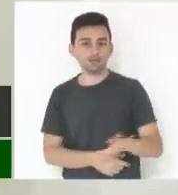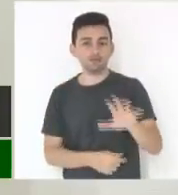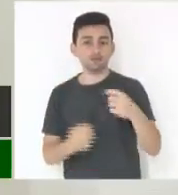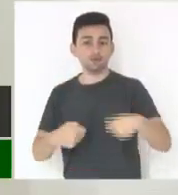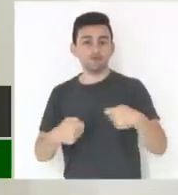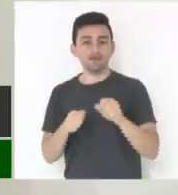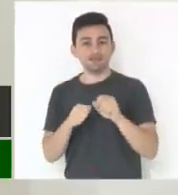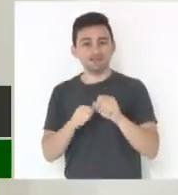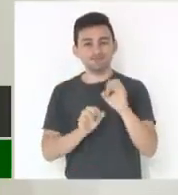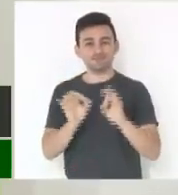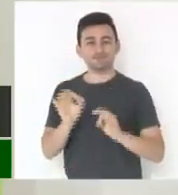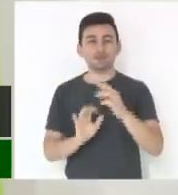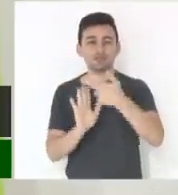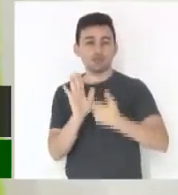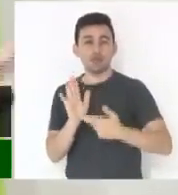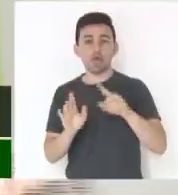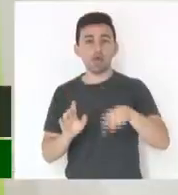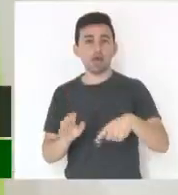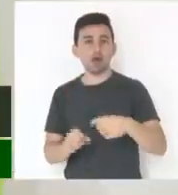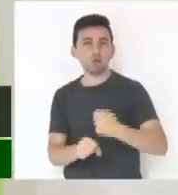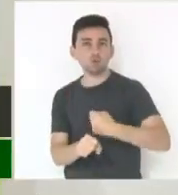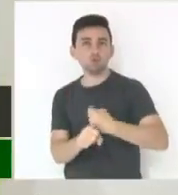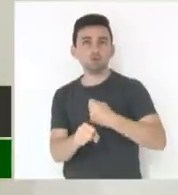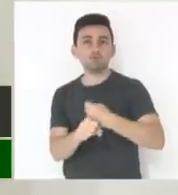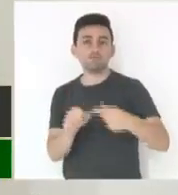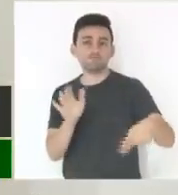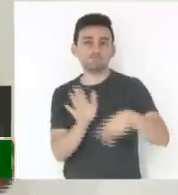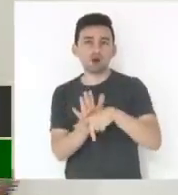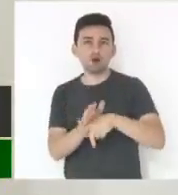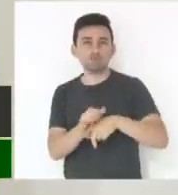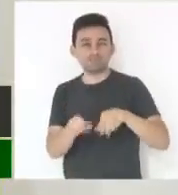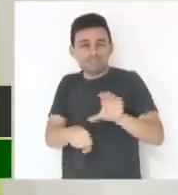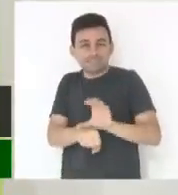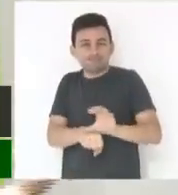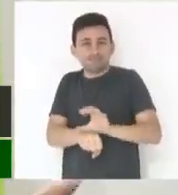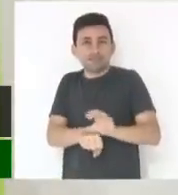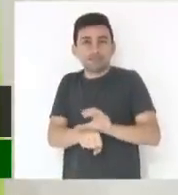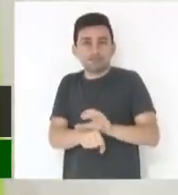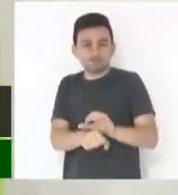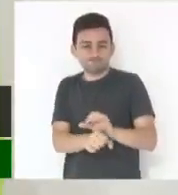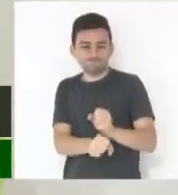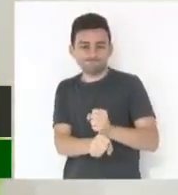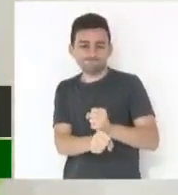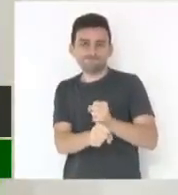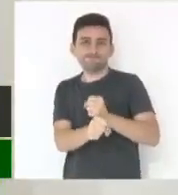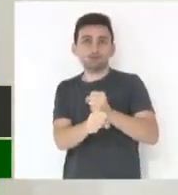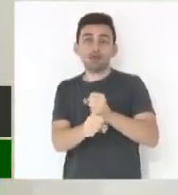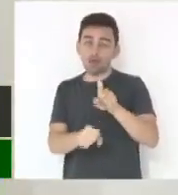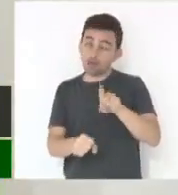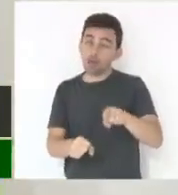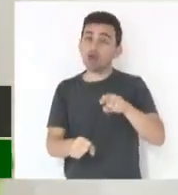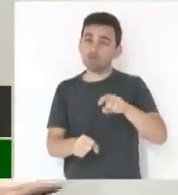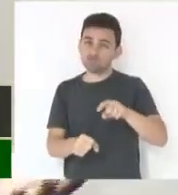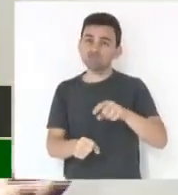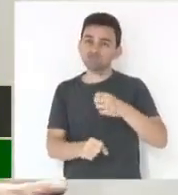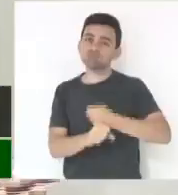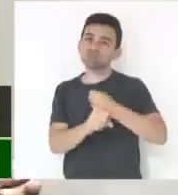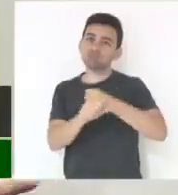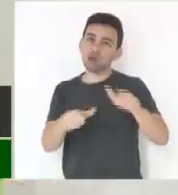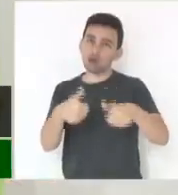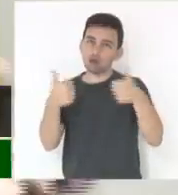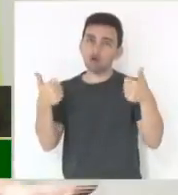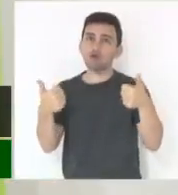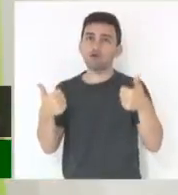com base de concreto que vão fazer. Então, vai ser uma obra melhor, mas o